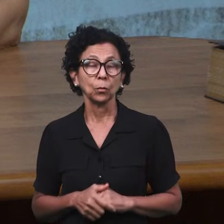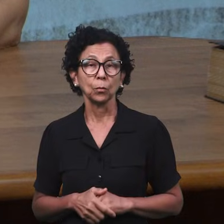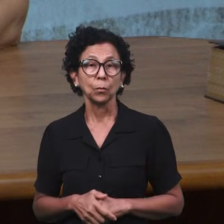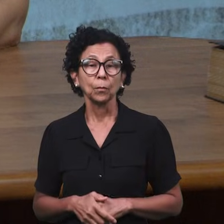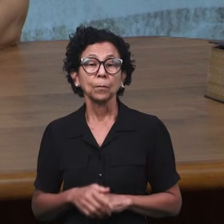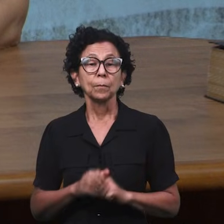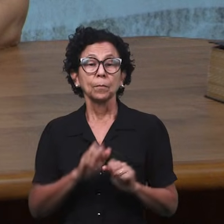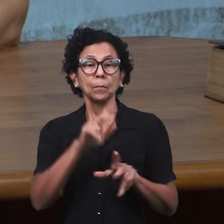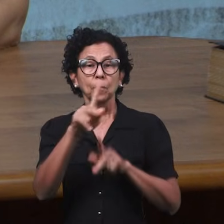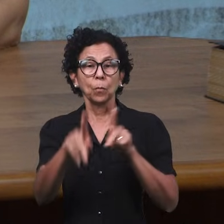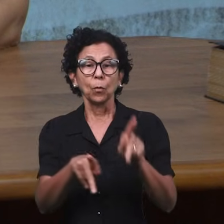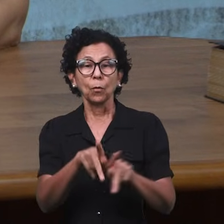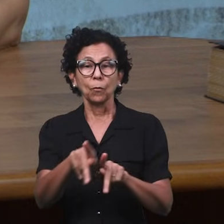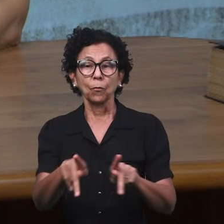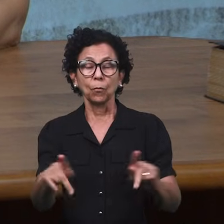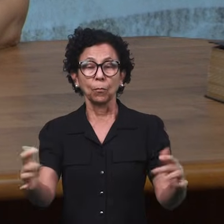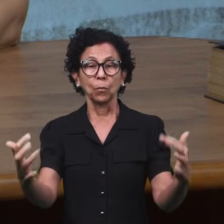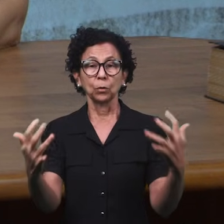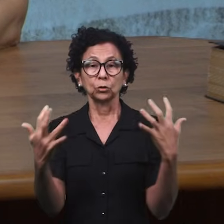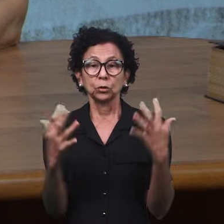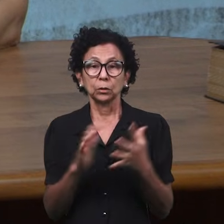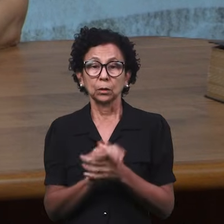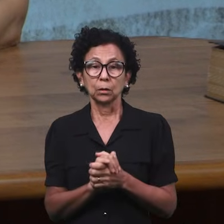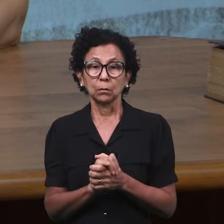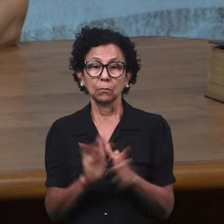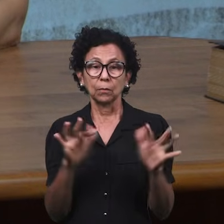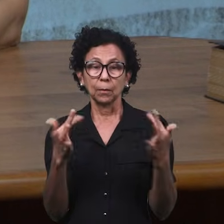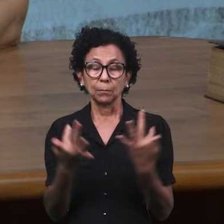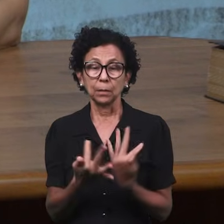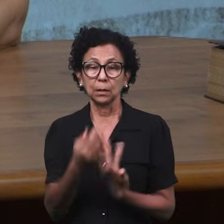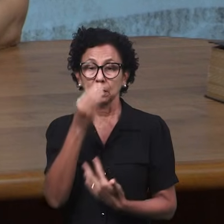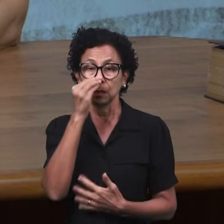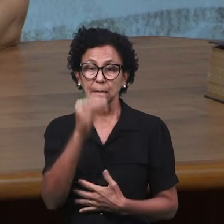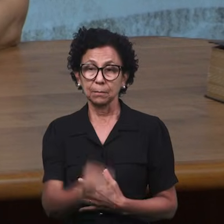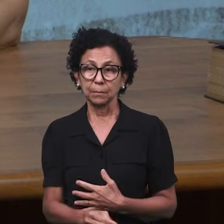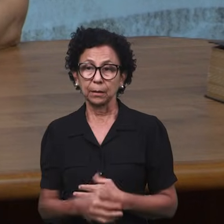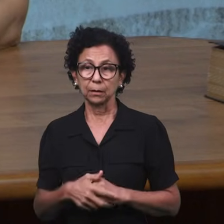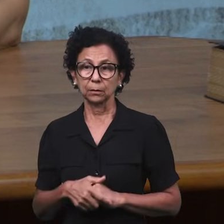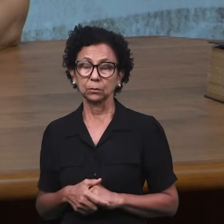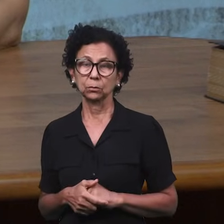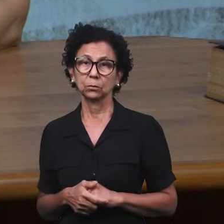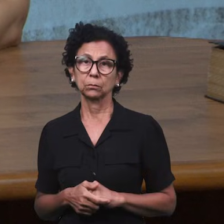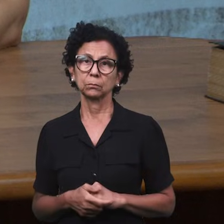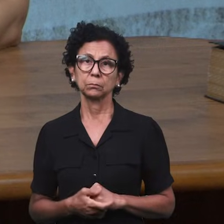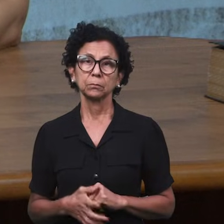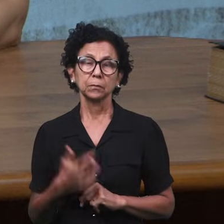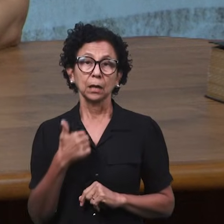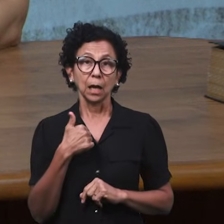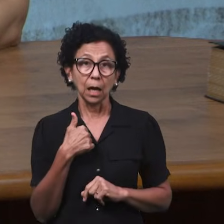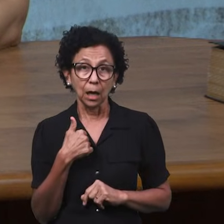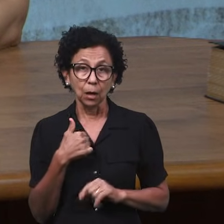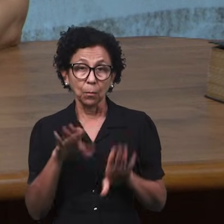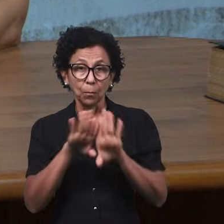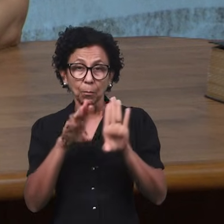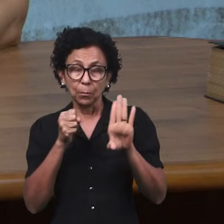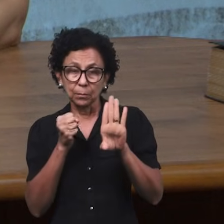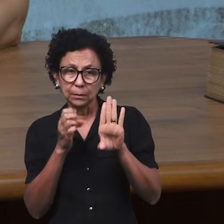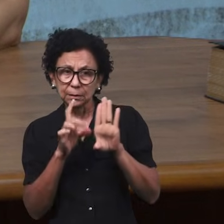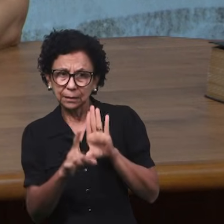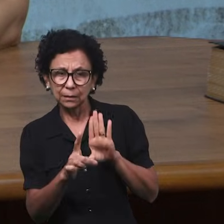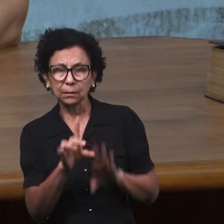desprezo das famílias me apavore, e eu me cale e não saia da porta.